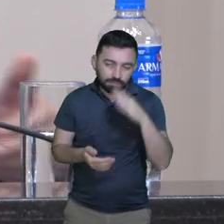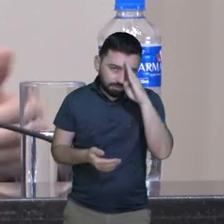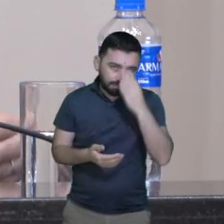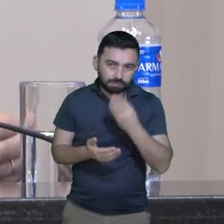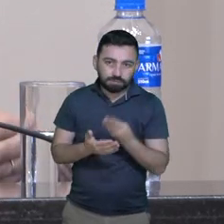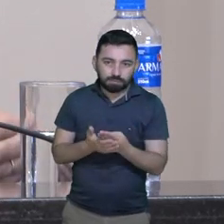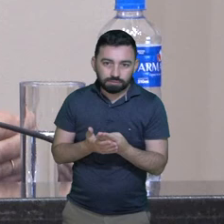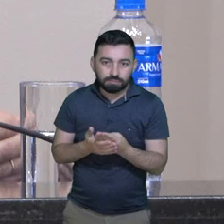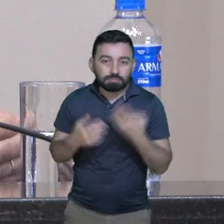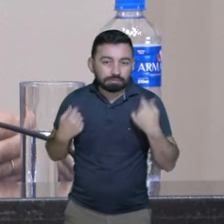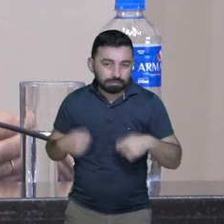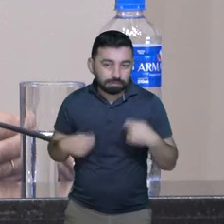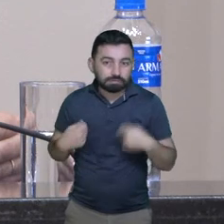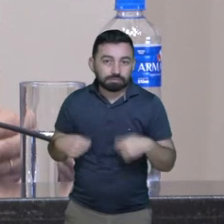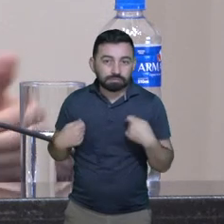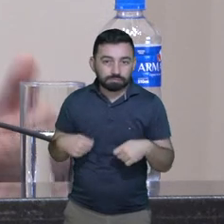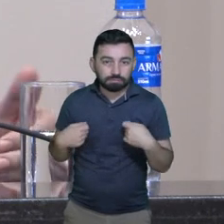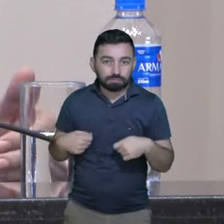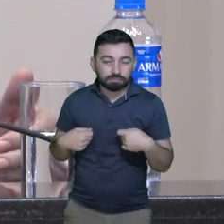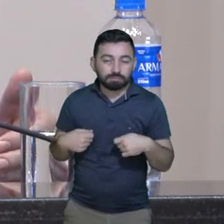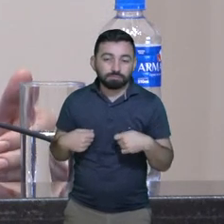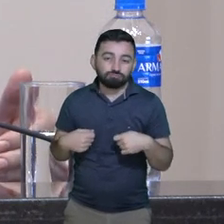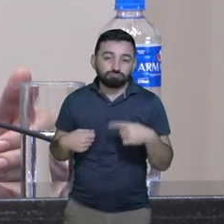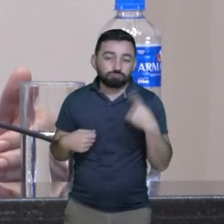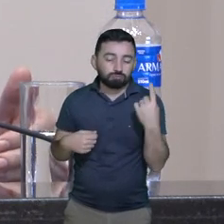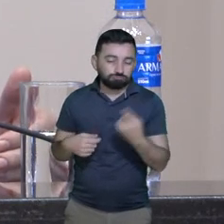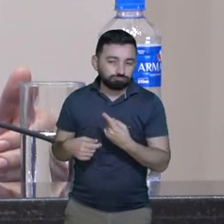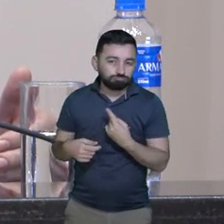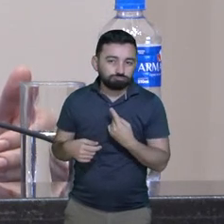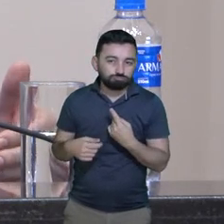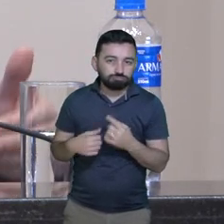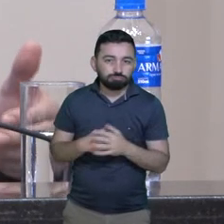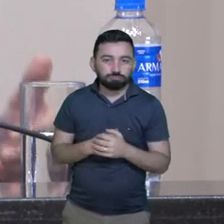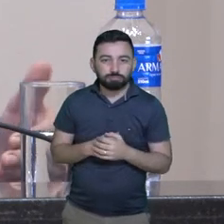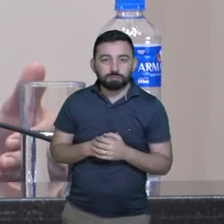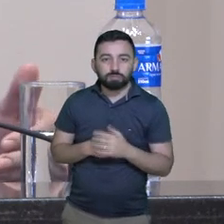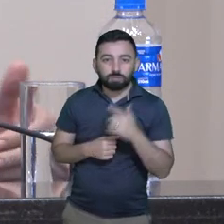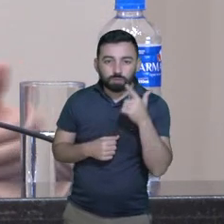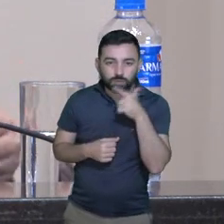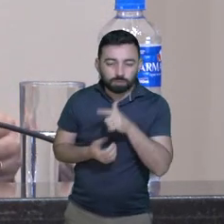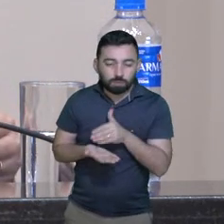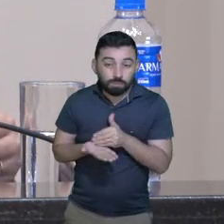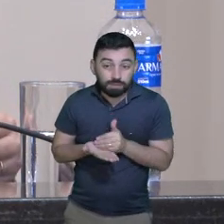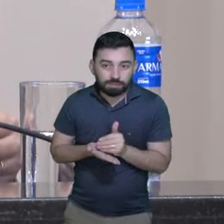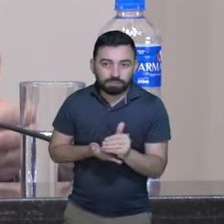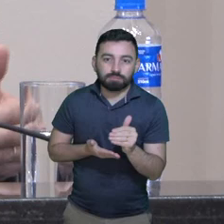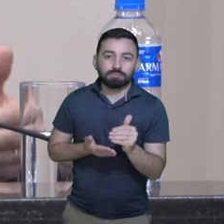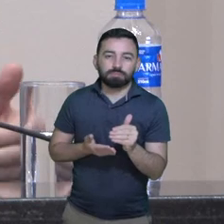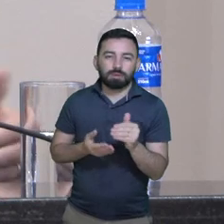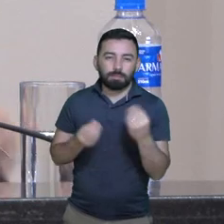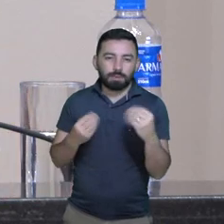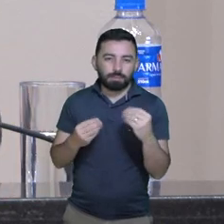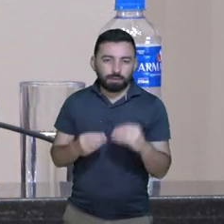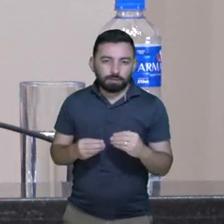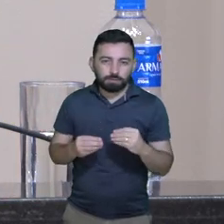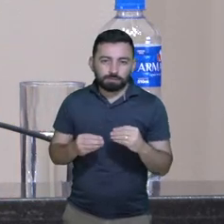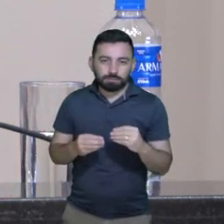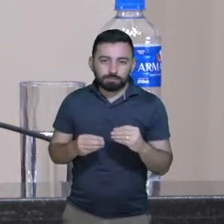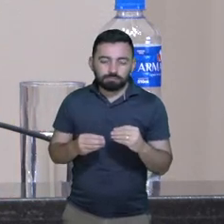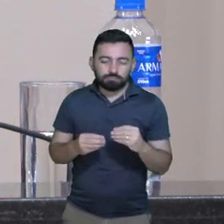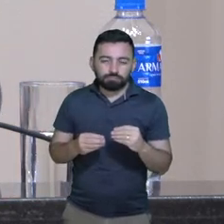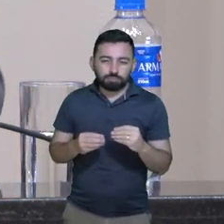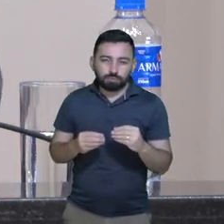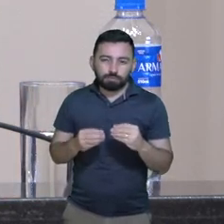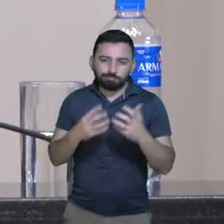ser necessário para que de fato eh se Estabeleça e se operacionaliza